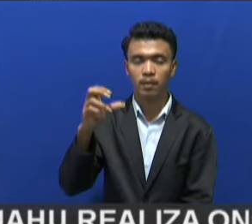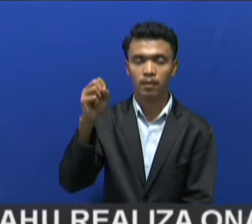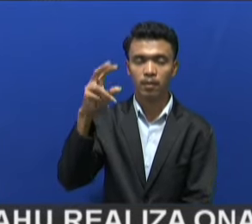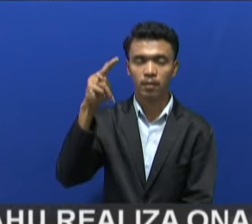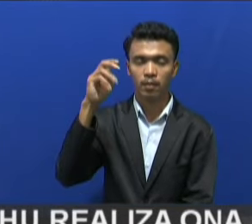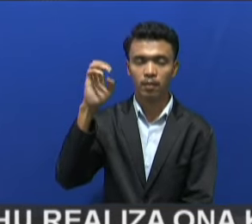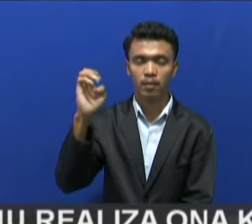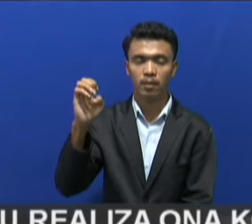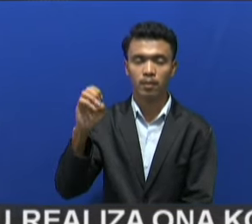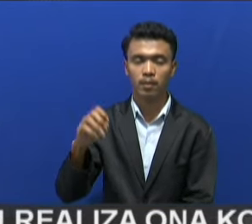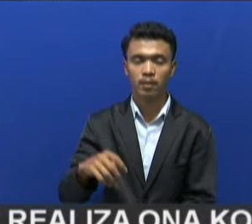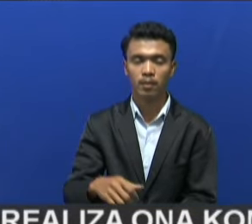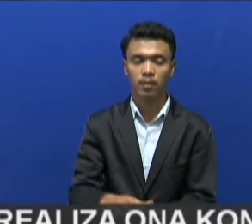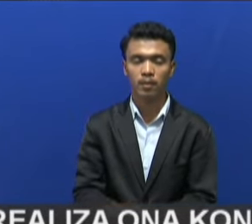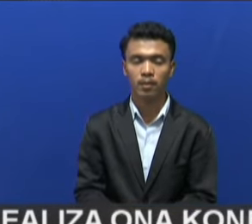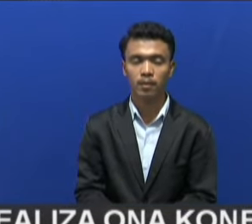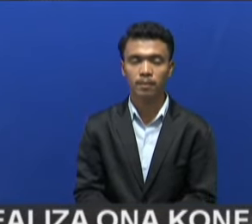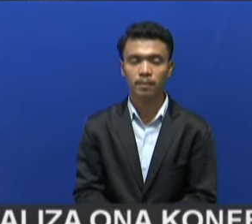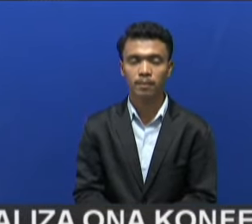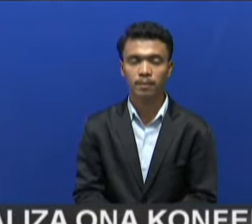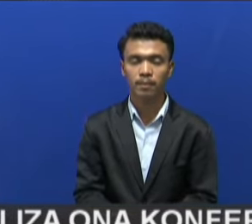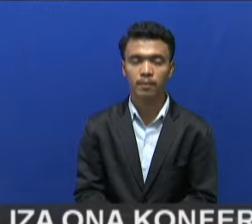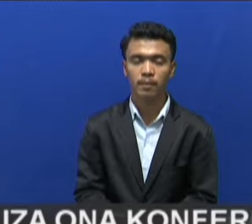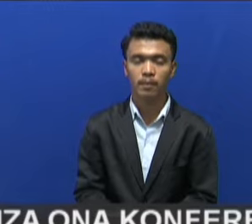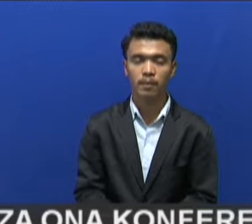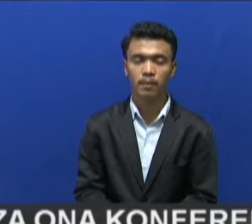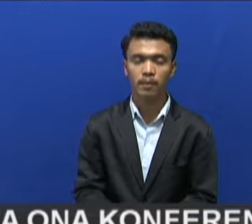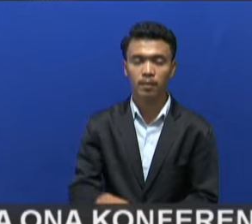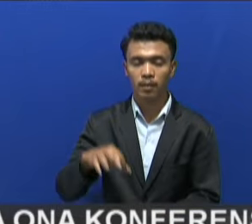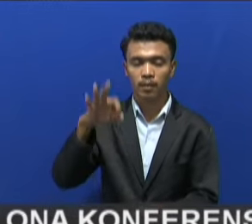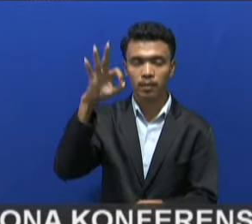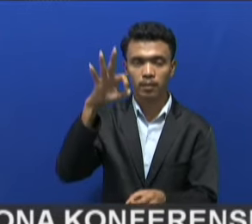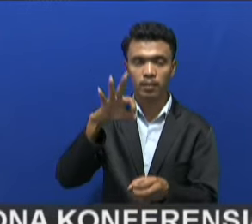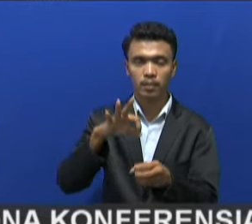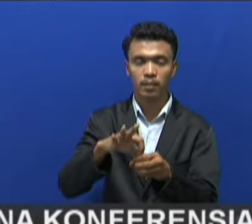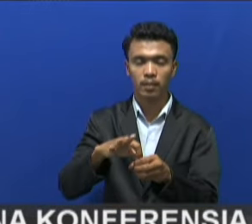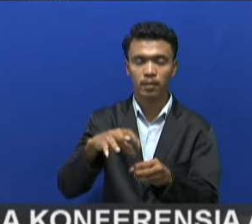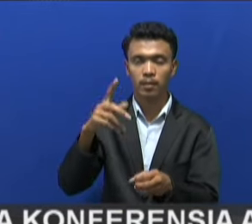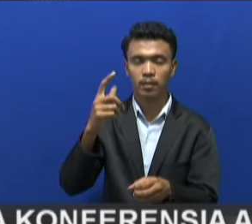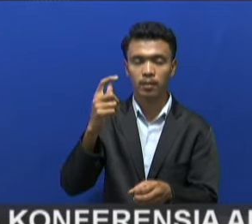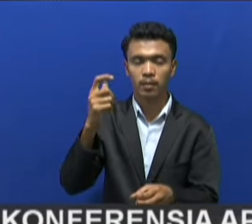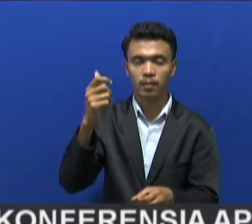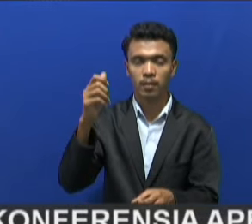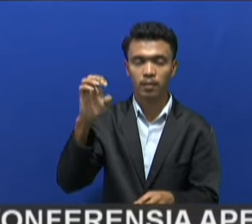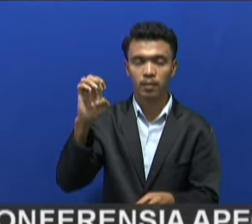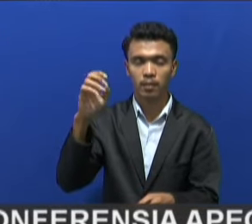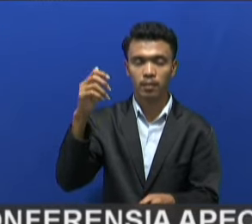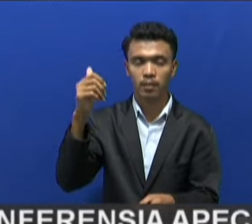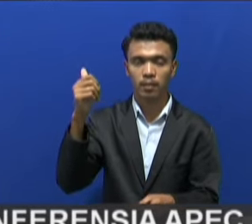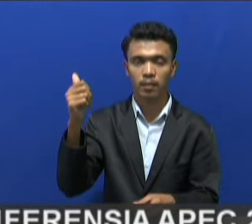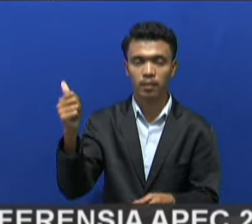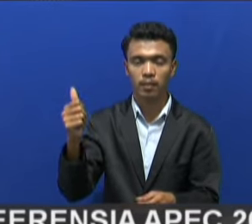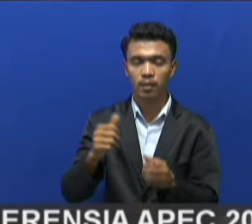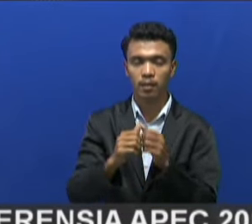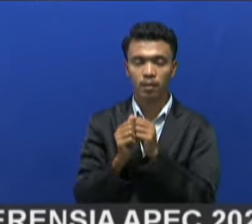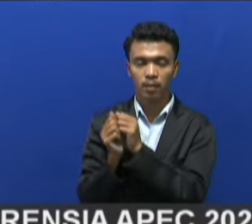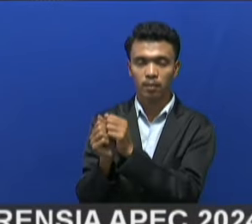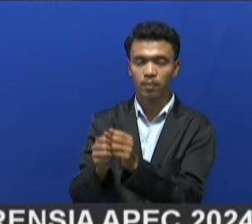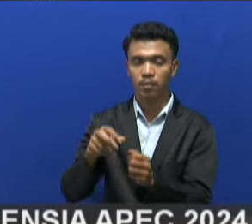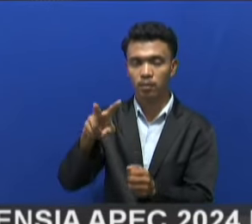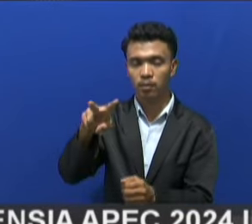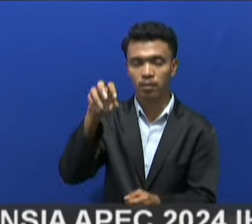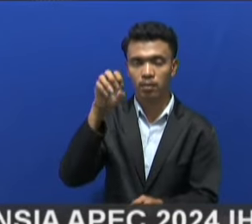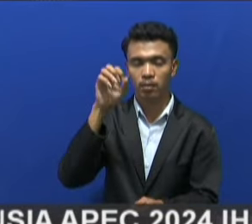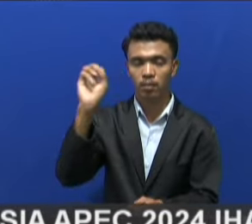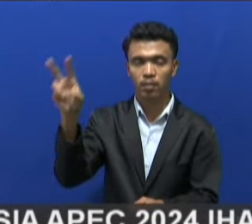333 caixa, ST, né, SANE, o modelo ida ST, né, 212